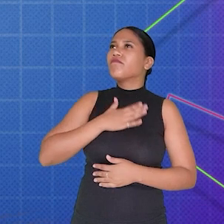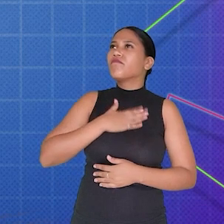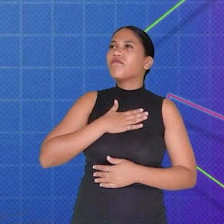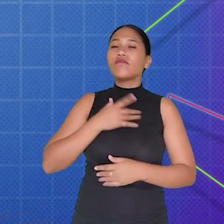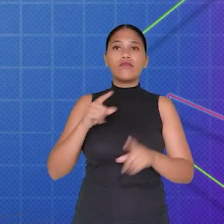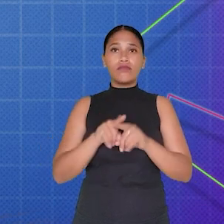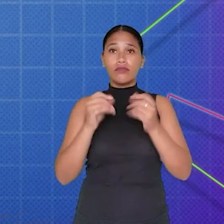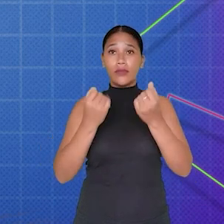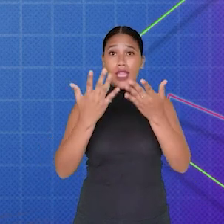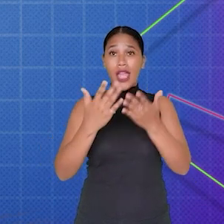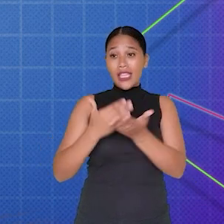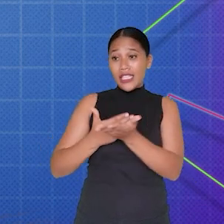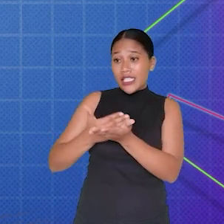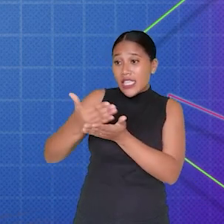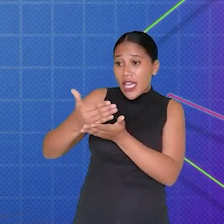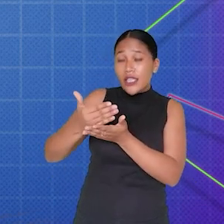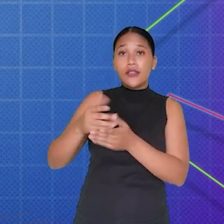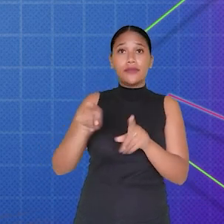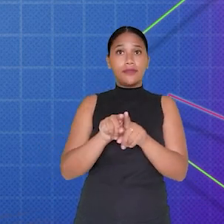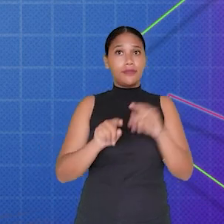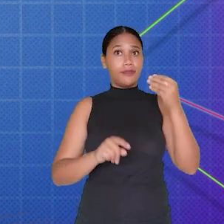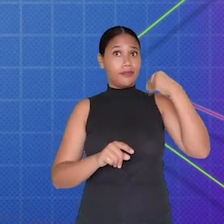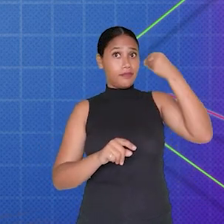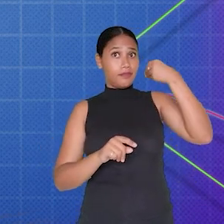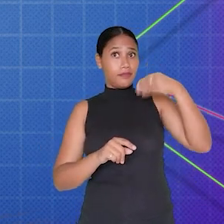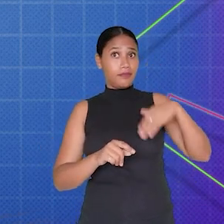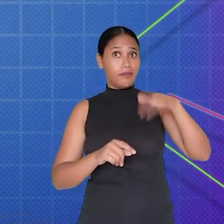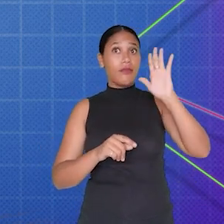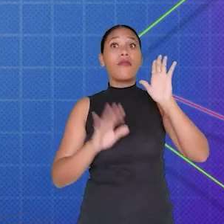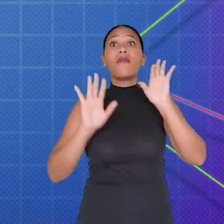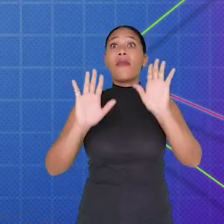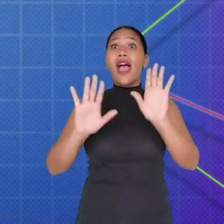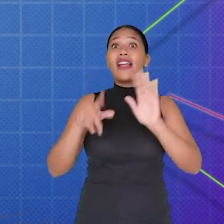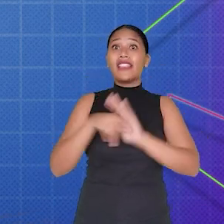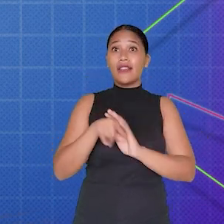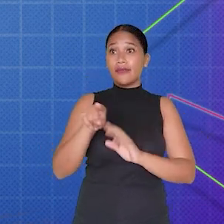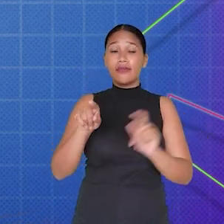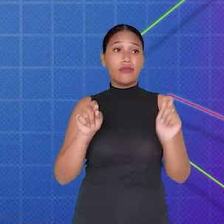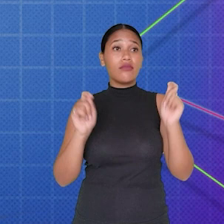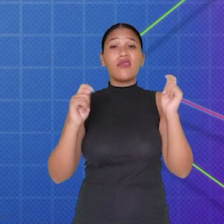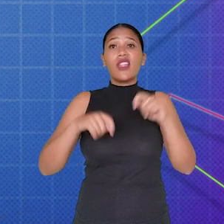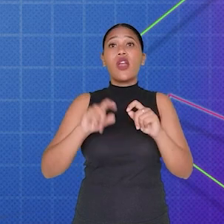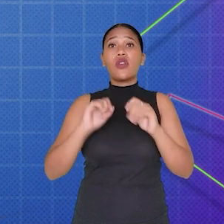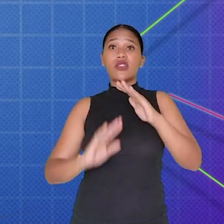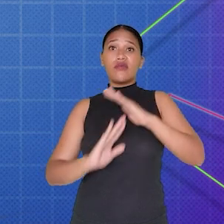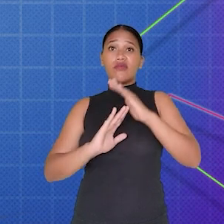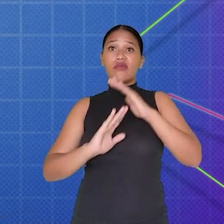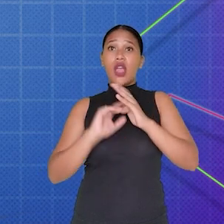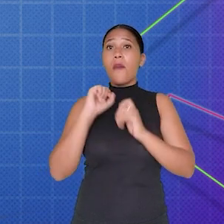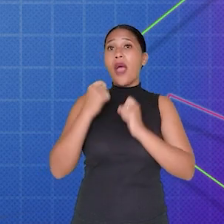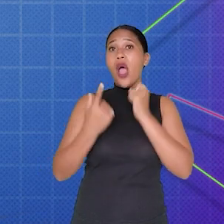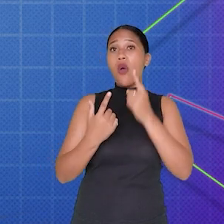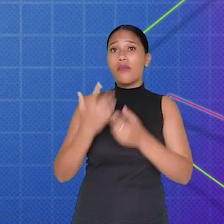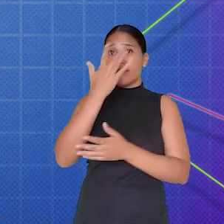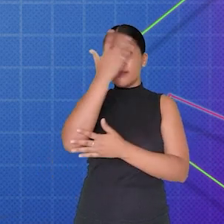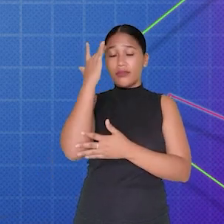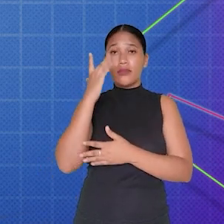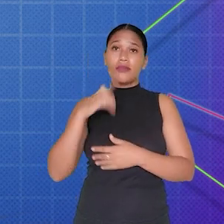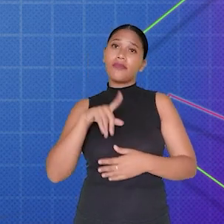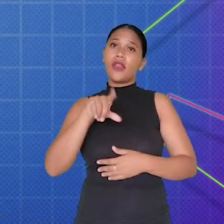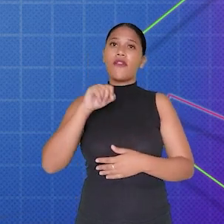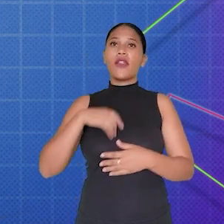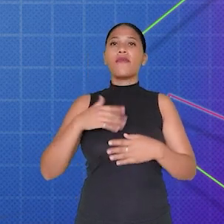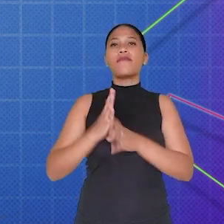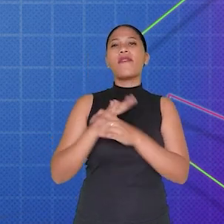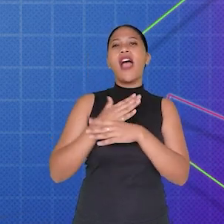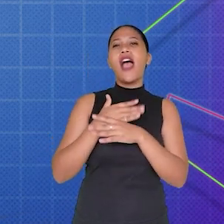dificuldade que preferem, oferecendo opções para iniciantes e jogadores experientes. No entanto, essa abordagem pode ser vista como limitante para alguns